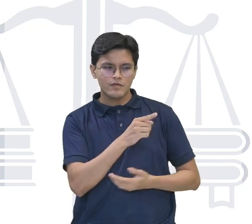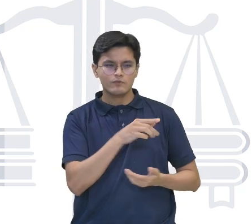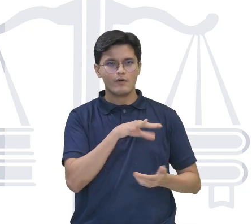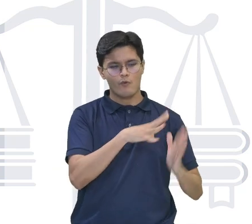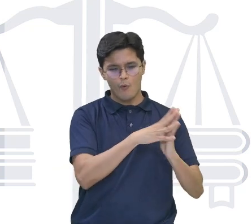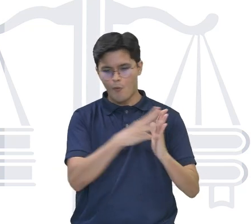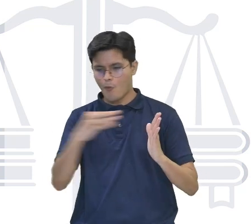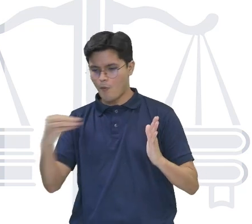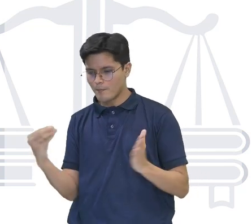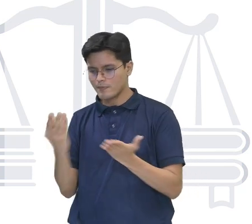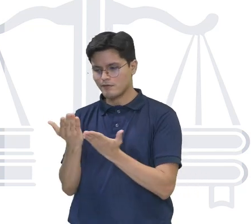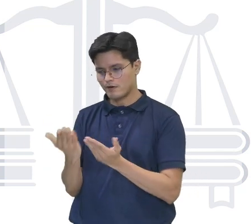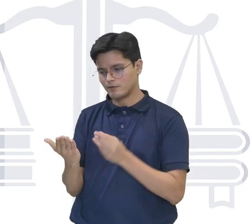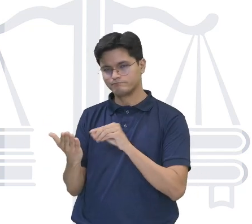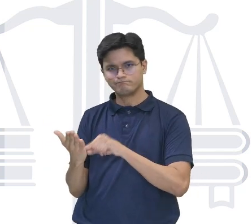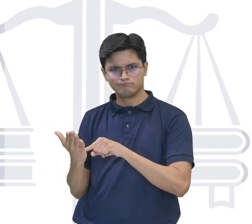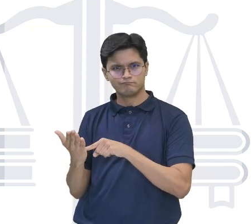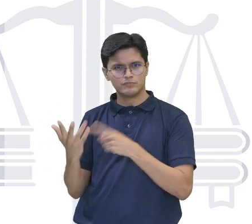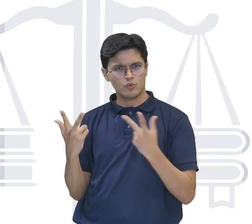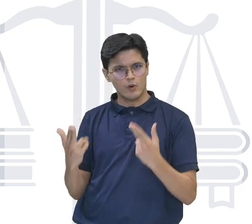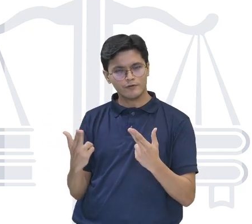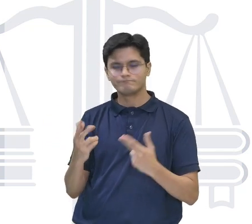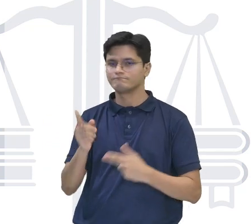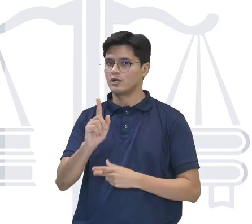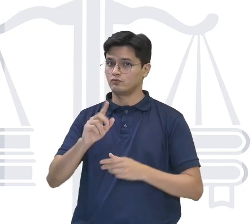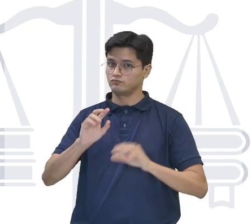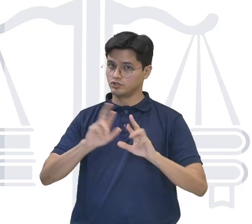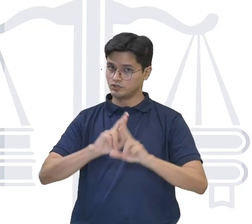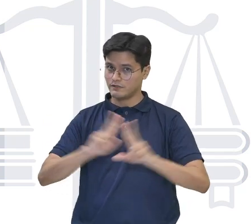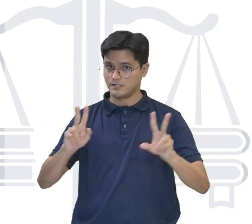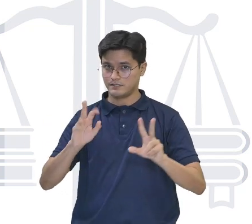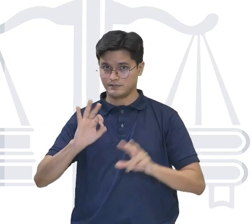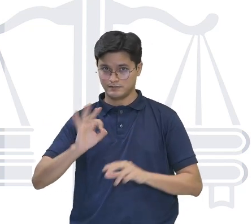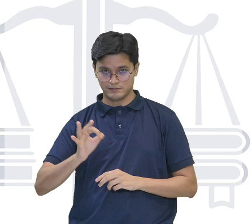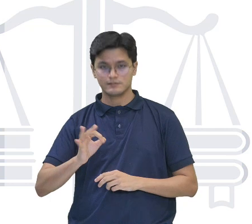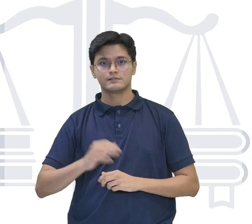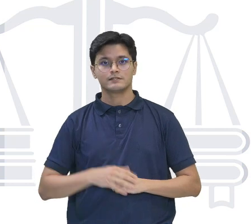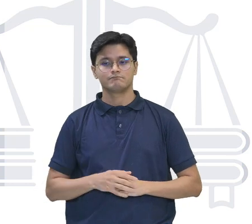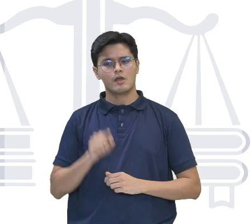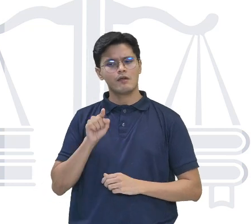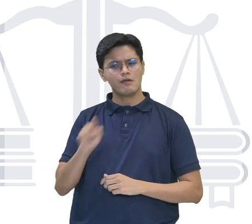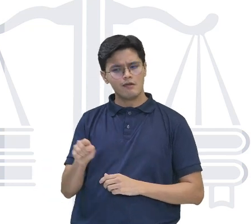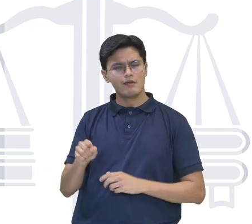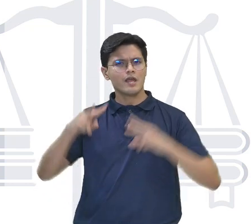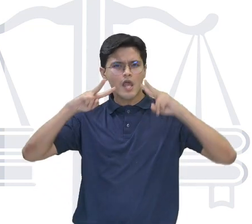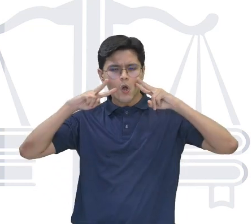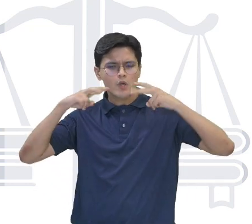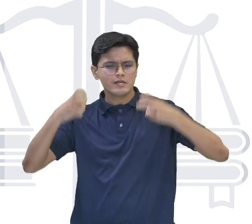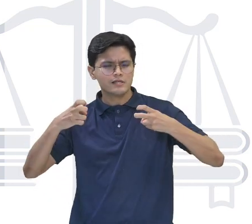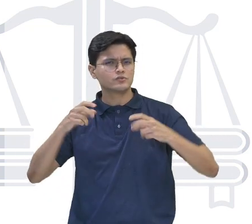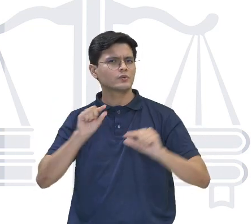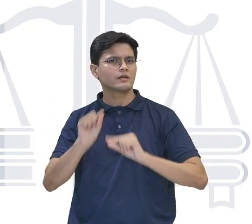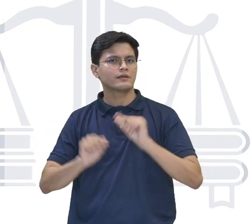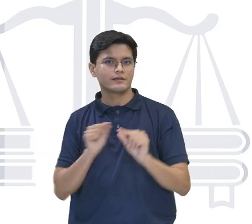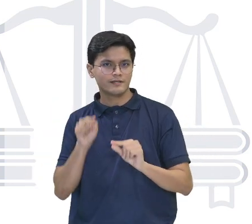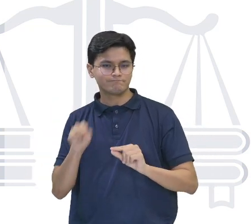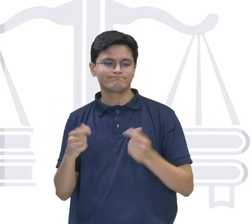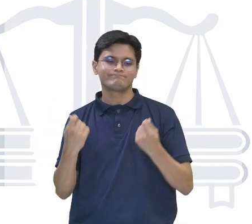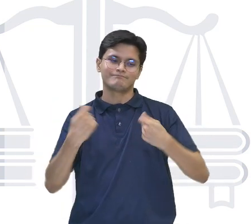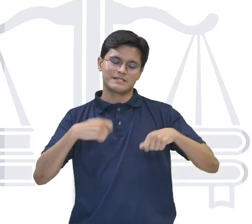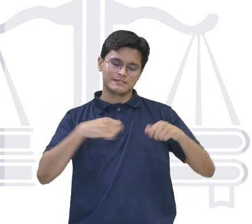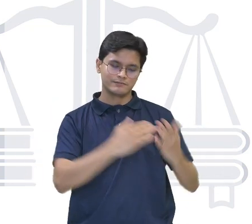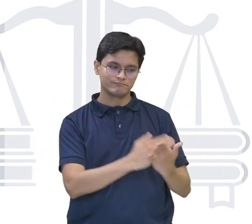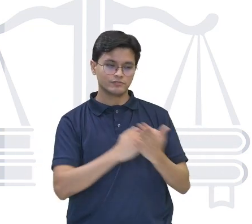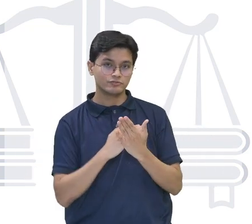colega, ele muda esse comportamento. Ele já identificou assim, olha, sozinho eu não estou conseguindo. Então, eu vou conversar com o meu colega para ver como